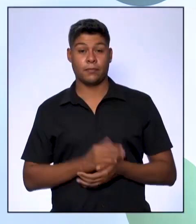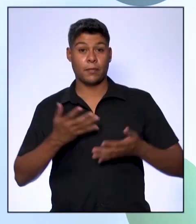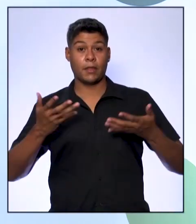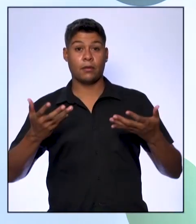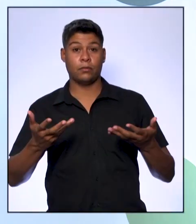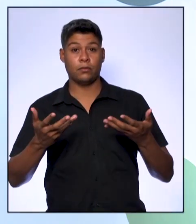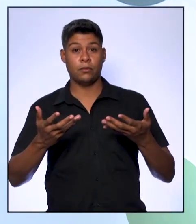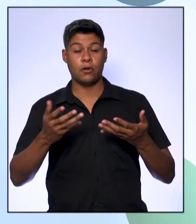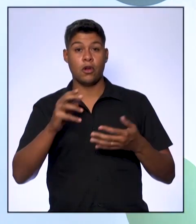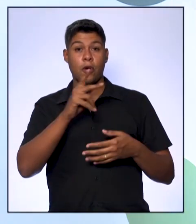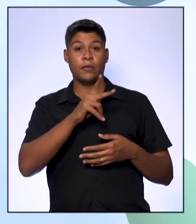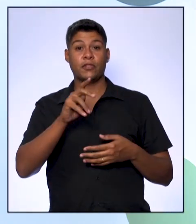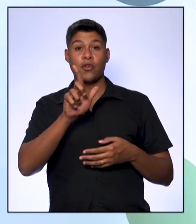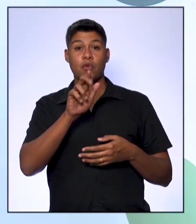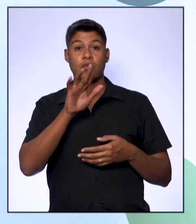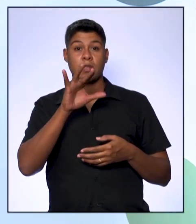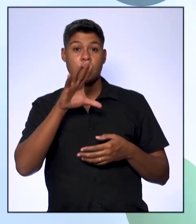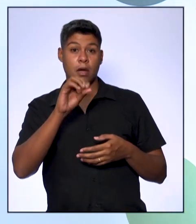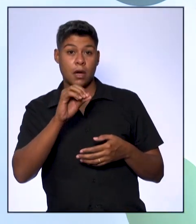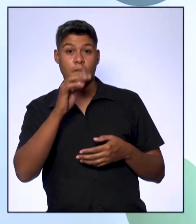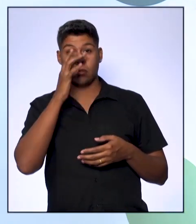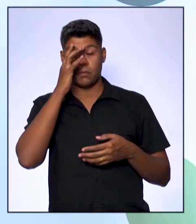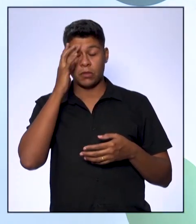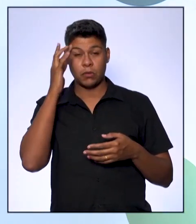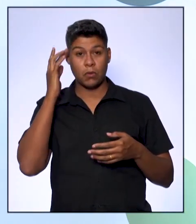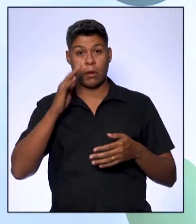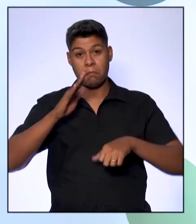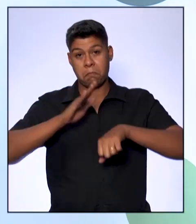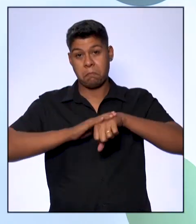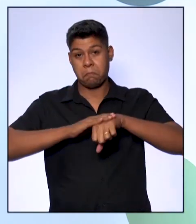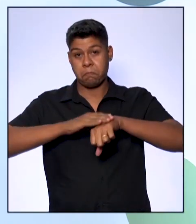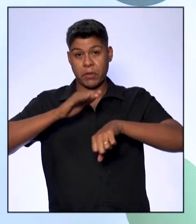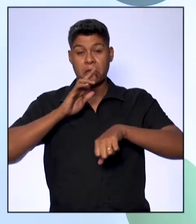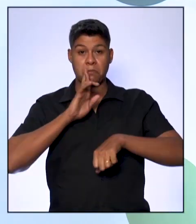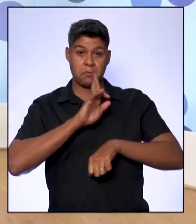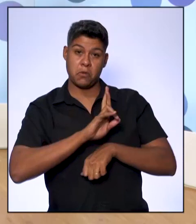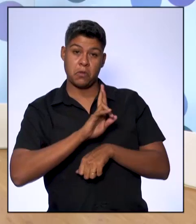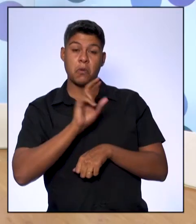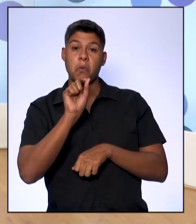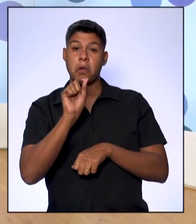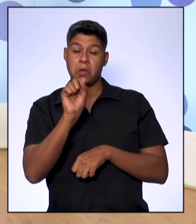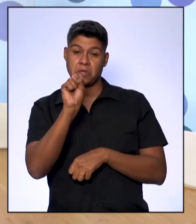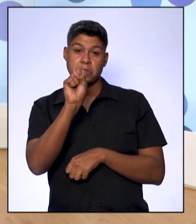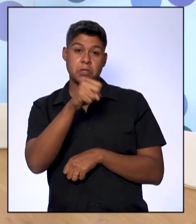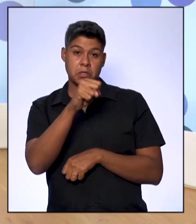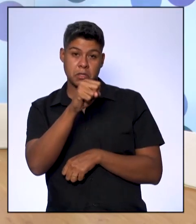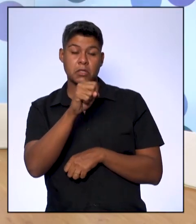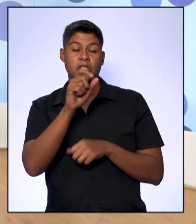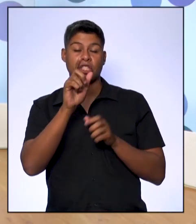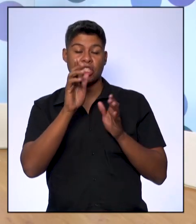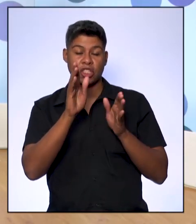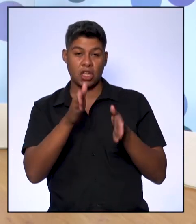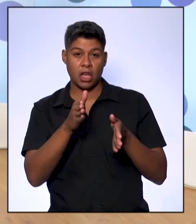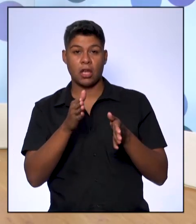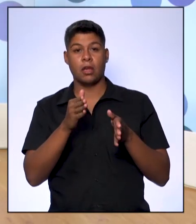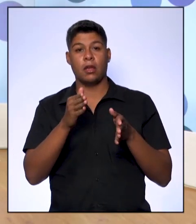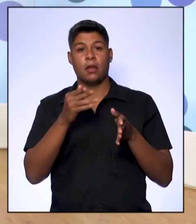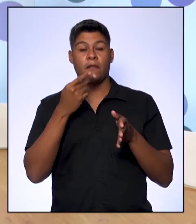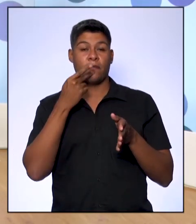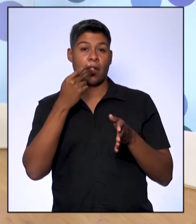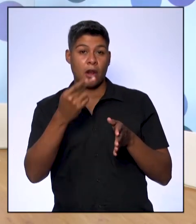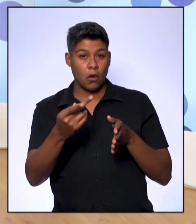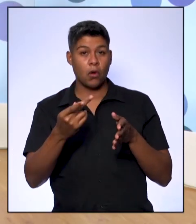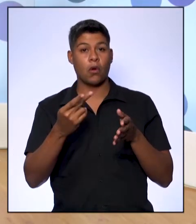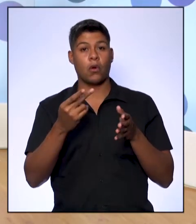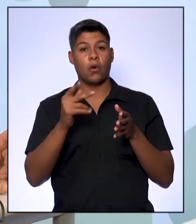bom então essa luciano a maioria absoluta disse que sim lembra falar insegurança linguagem muito bem